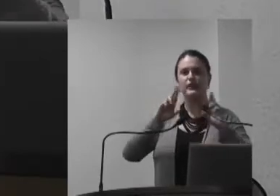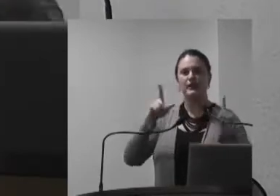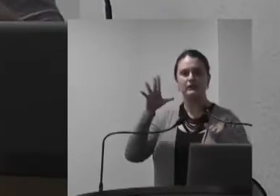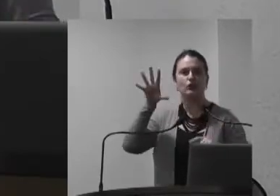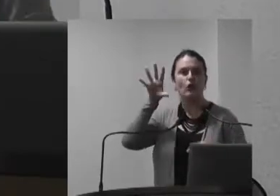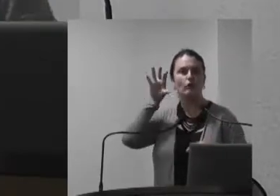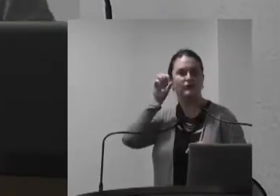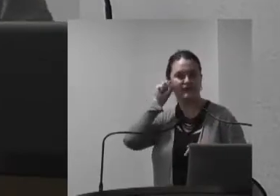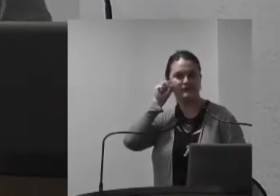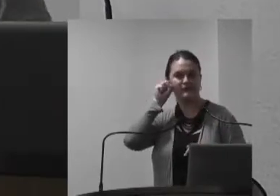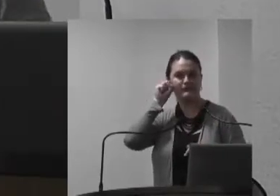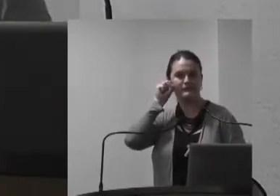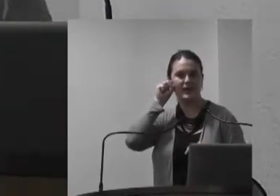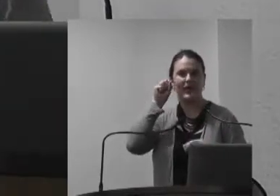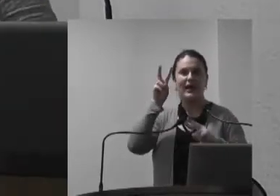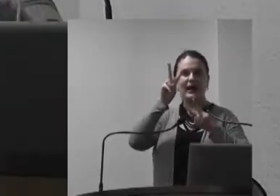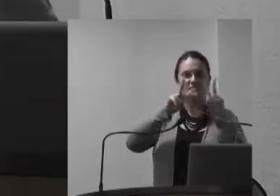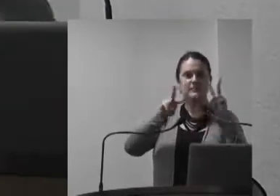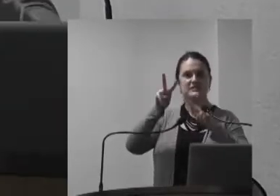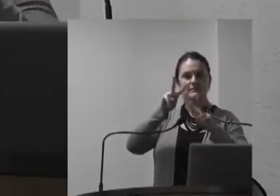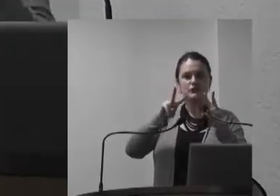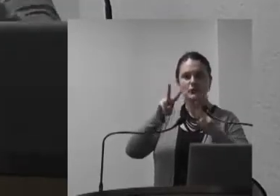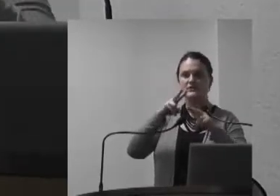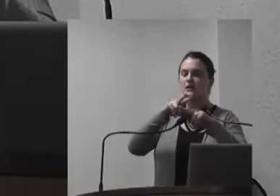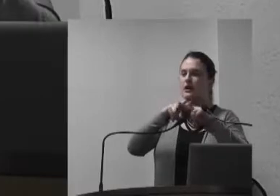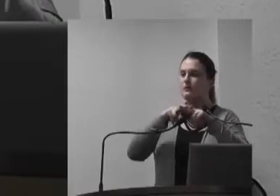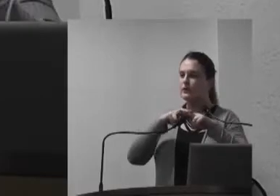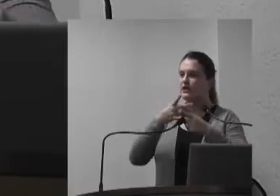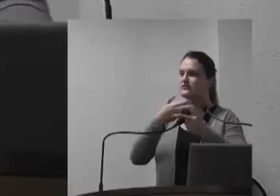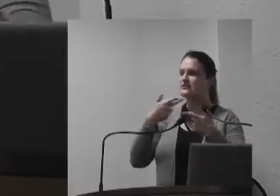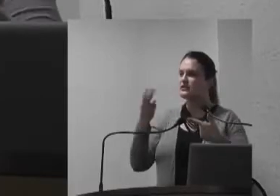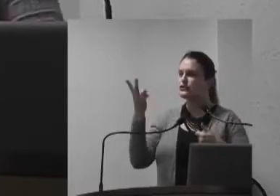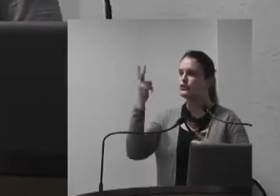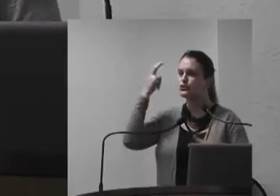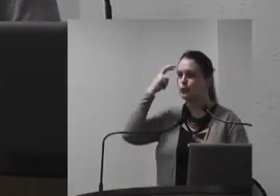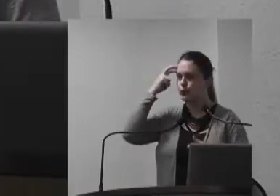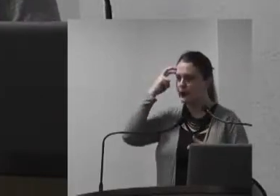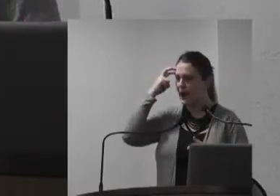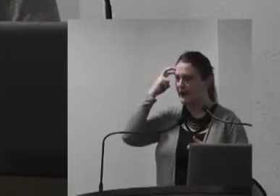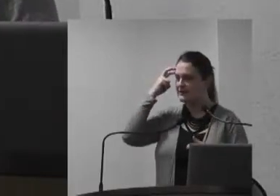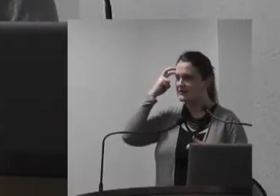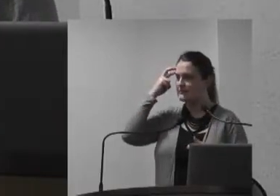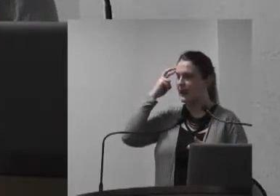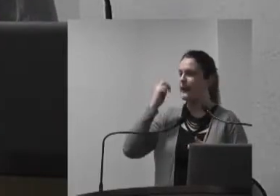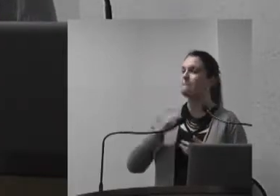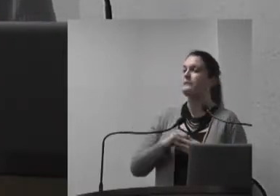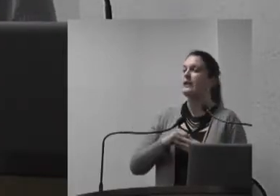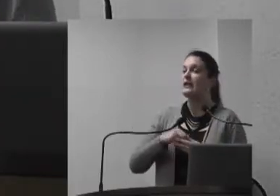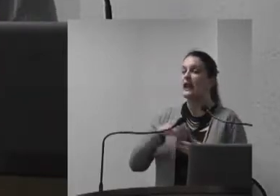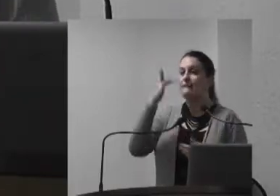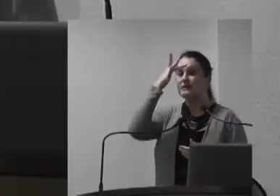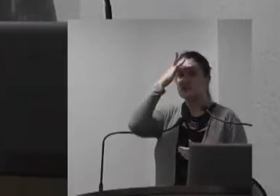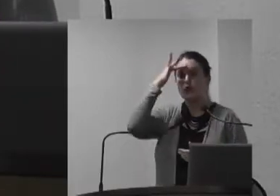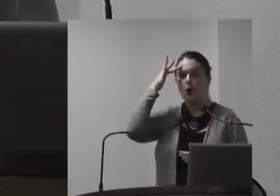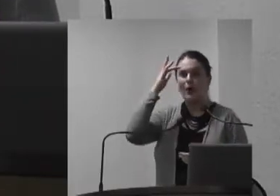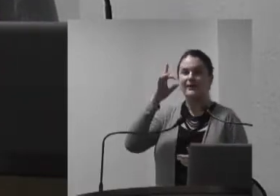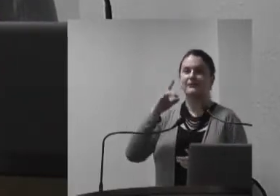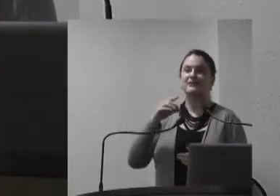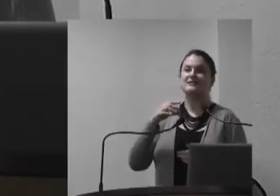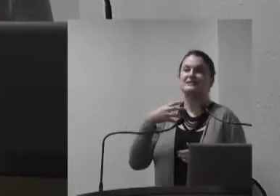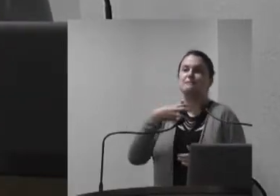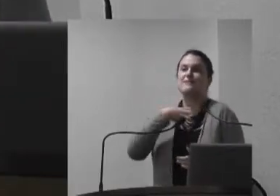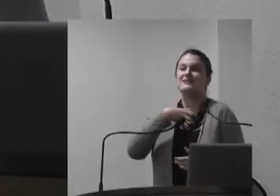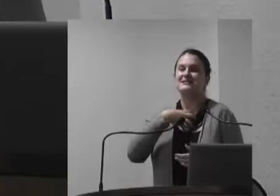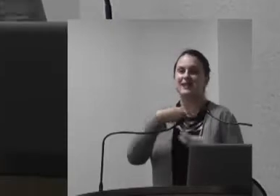surdo, é diferente do ouvinte, né? As percepções por causa das questões culturais, né? E a